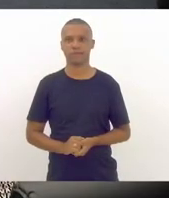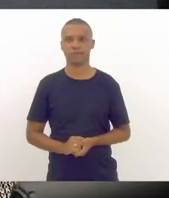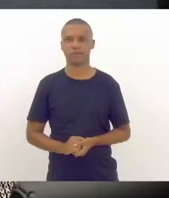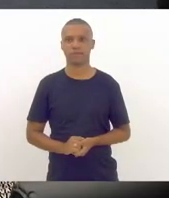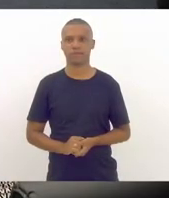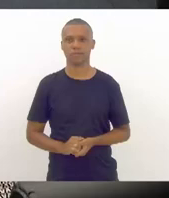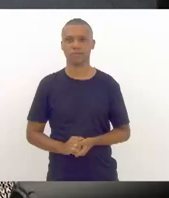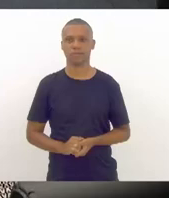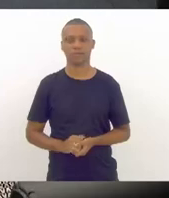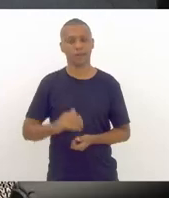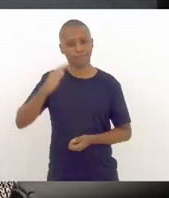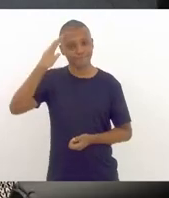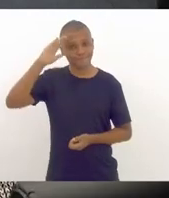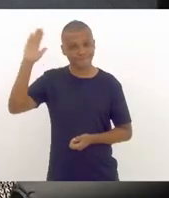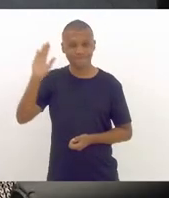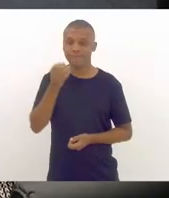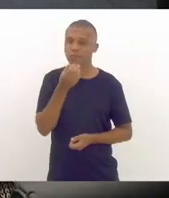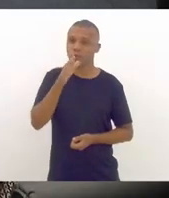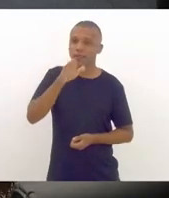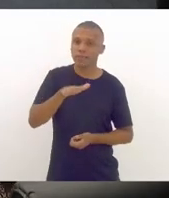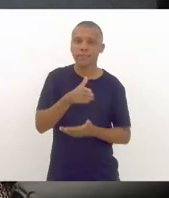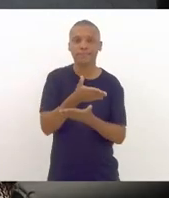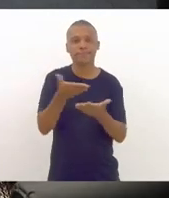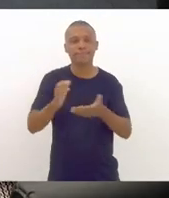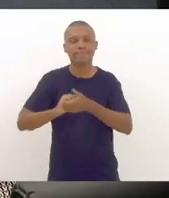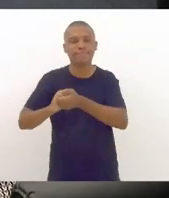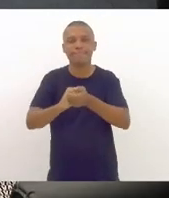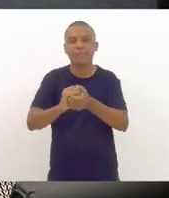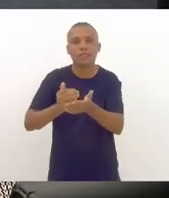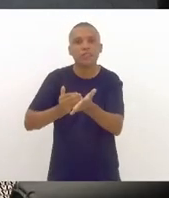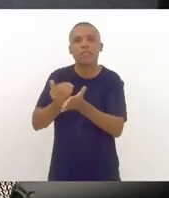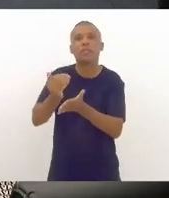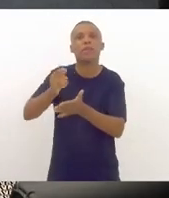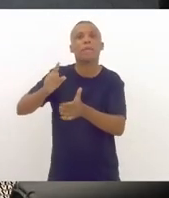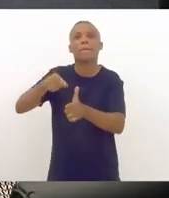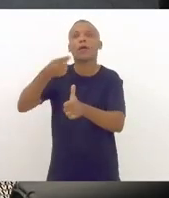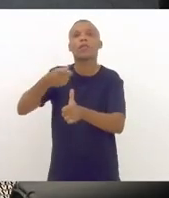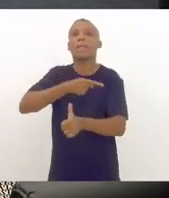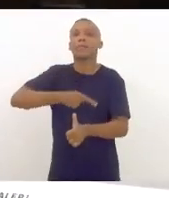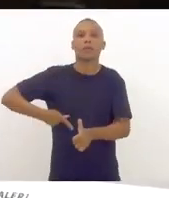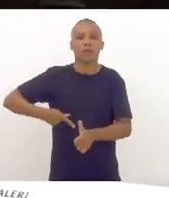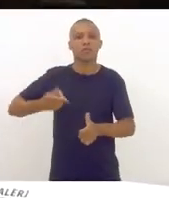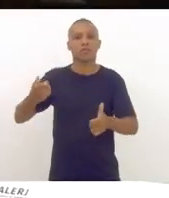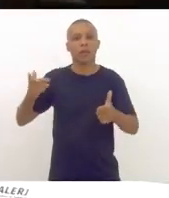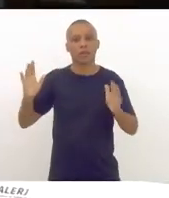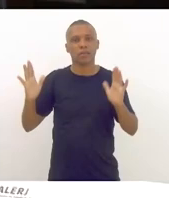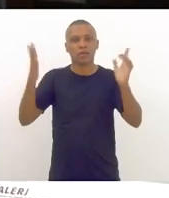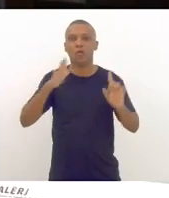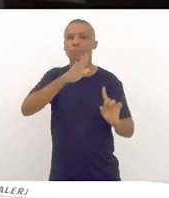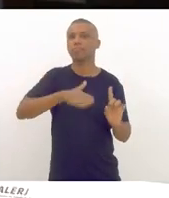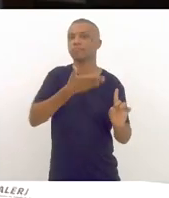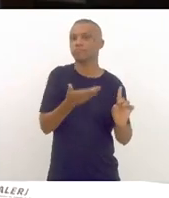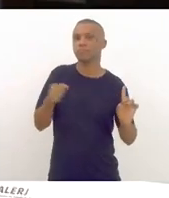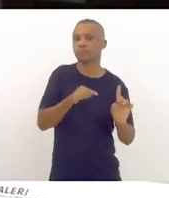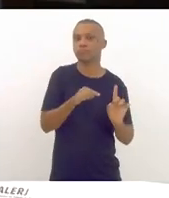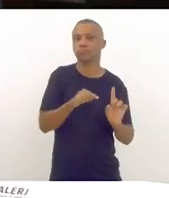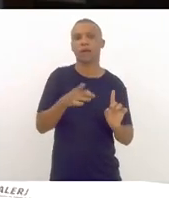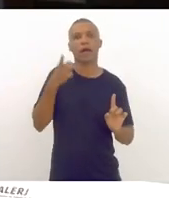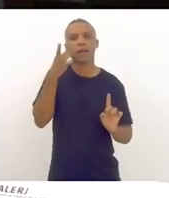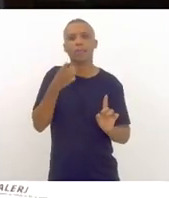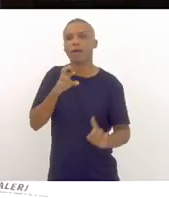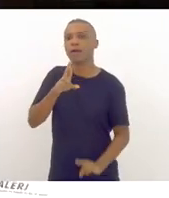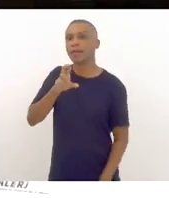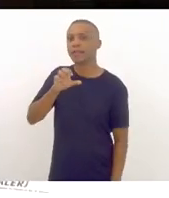Muito boa tarde a todos e a todas. Quero saudar inicialmente aqui o presidente dessa sessão solene, deputado Renato Zacca, parabenizando o